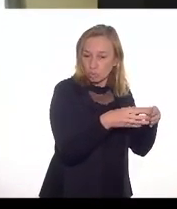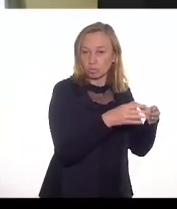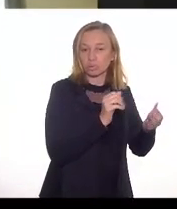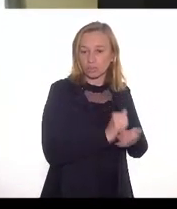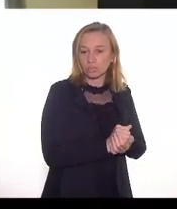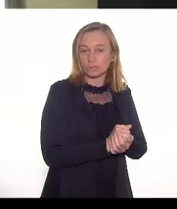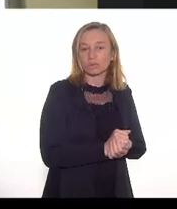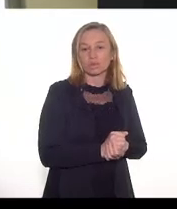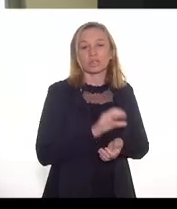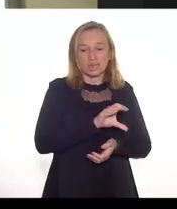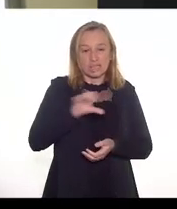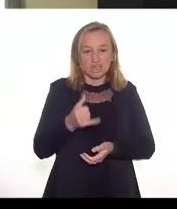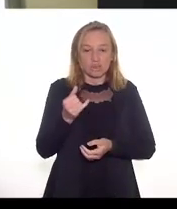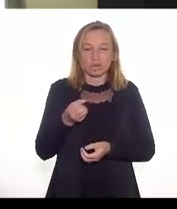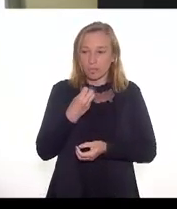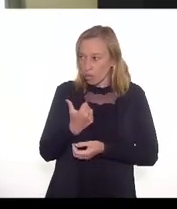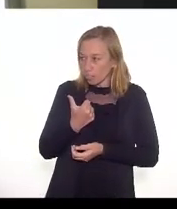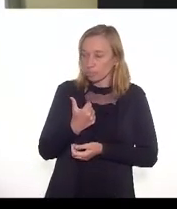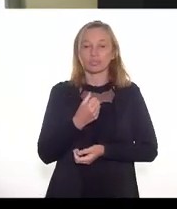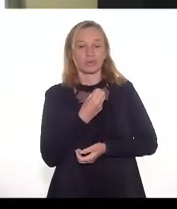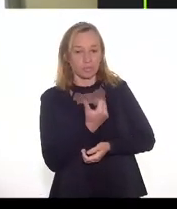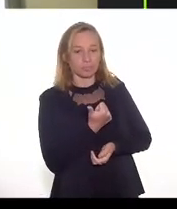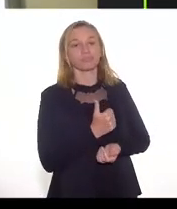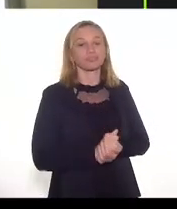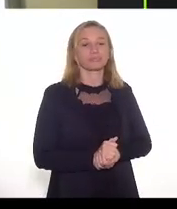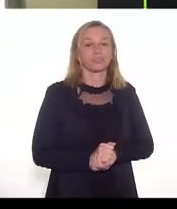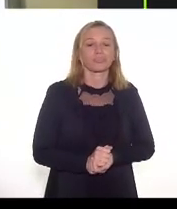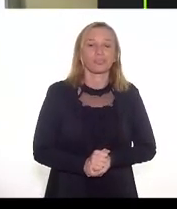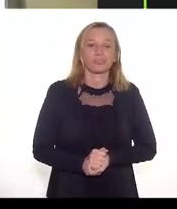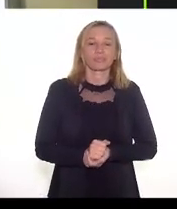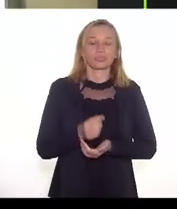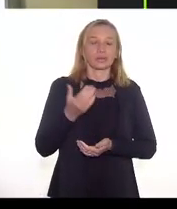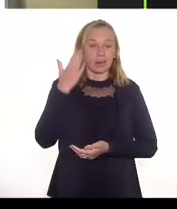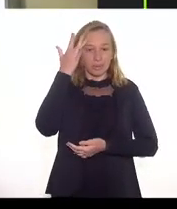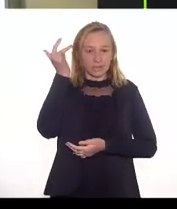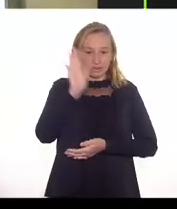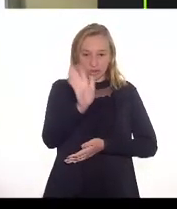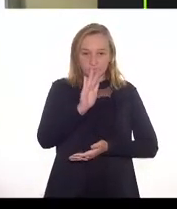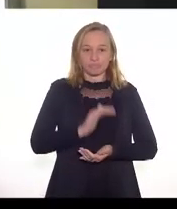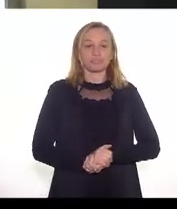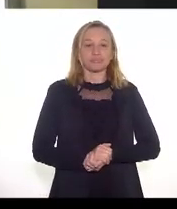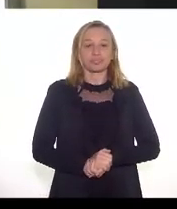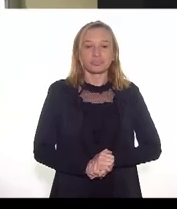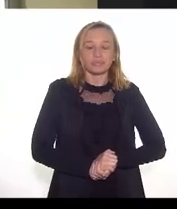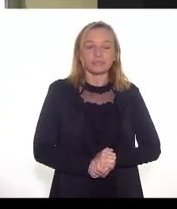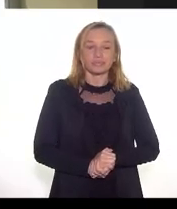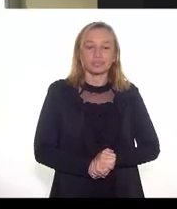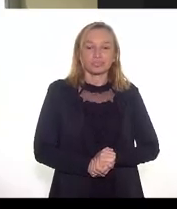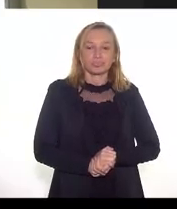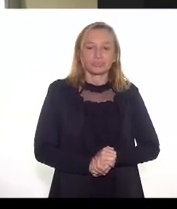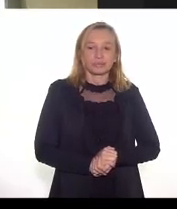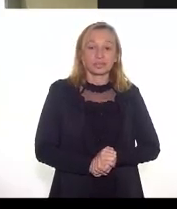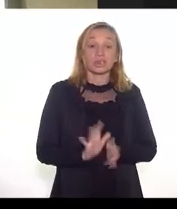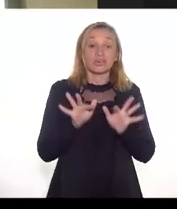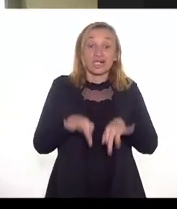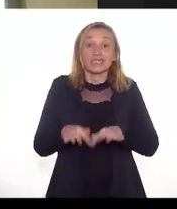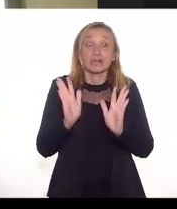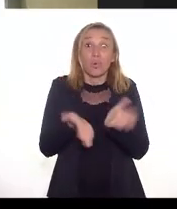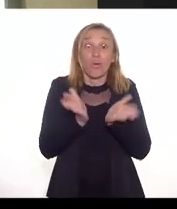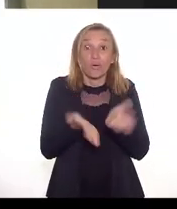envia no grupo da CCJ. Tá bom, Max? Ok. Combinamos obrigada, então Max. Amanhã à tarde. Ok, então, querido. Obrigada. Encerramos obrigado,